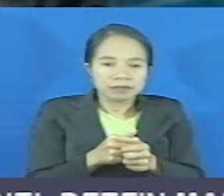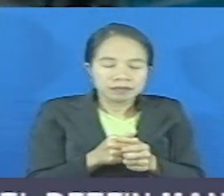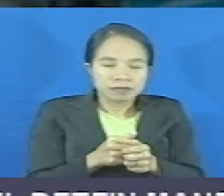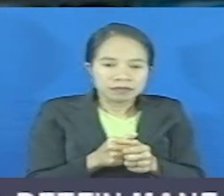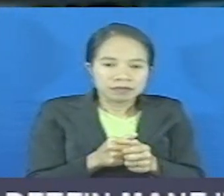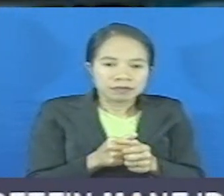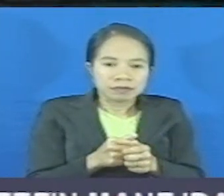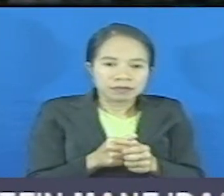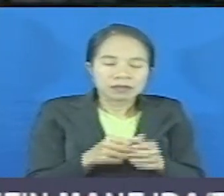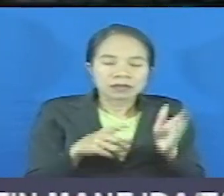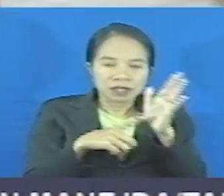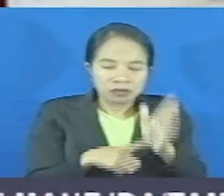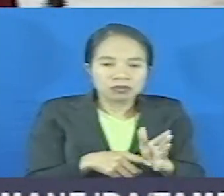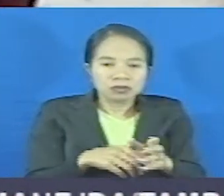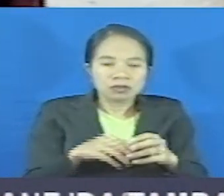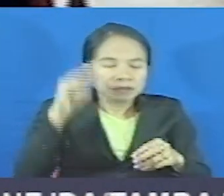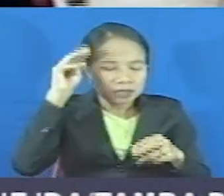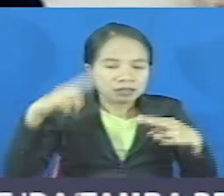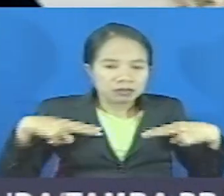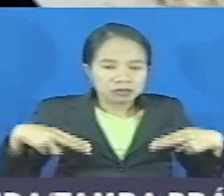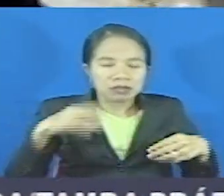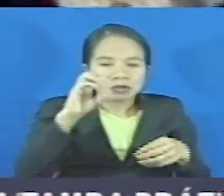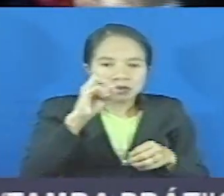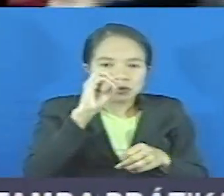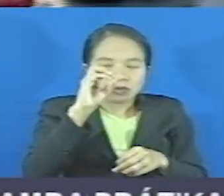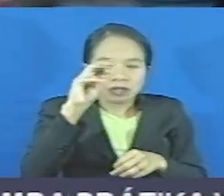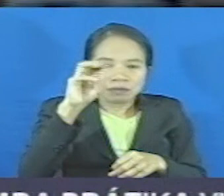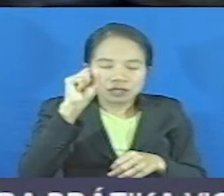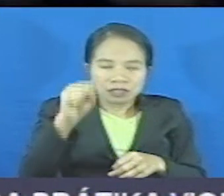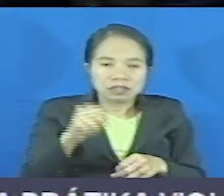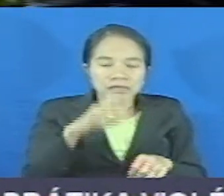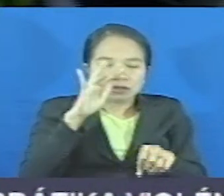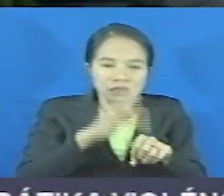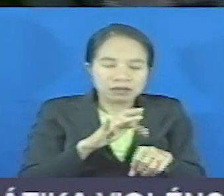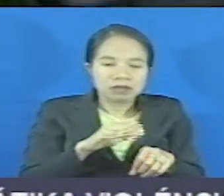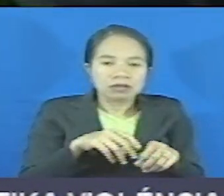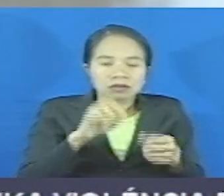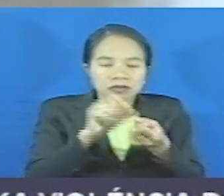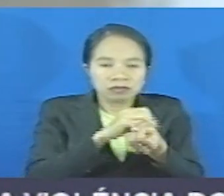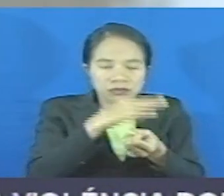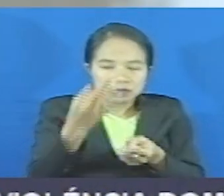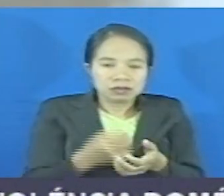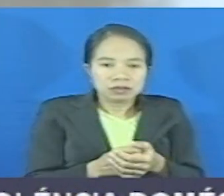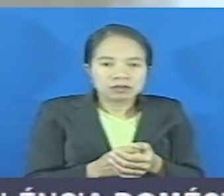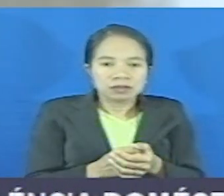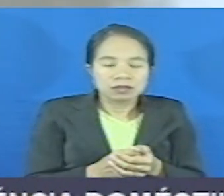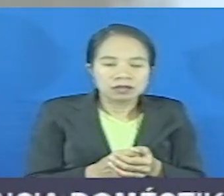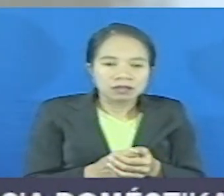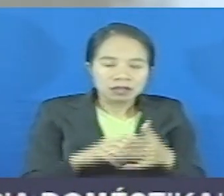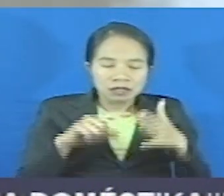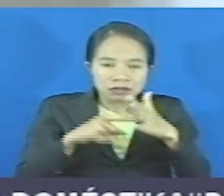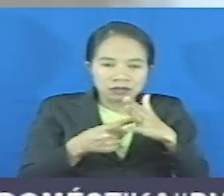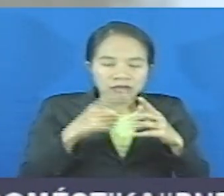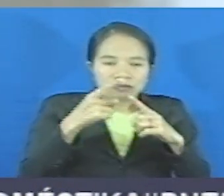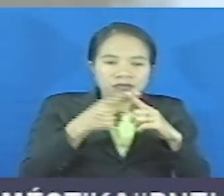ho Organização Mundial de Saúde, ba prevenção sira ato traba hadait COVID-19. A rua queda sul em fevereiro, janeiro, tinha um